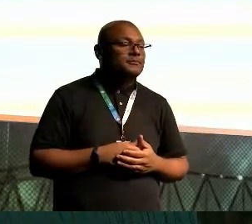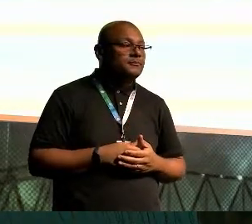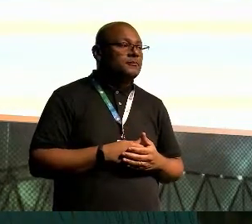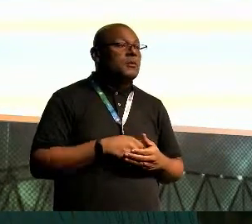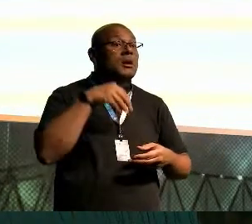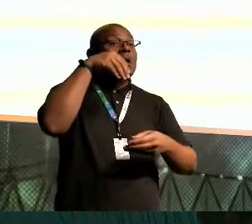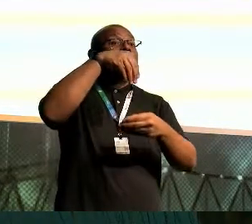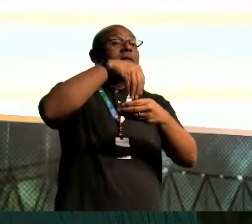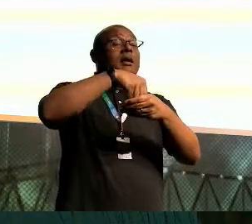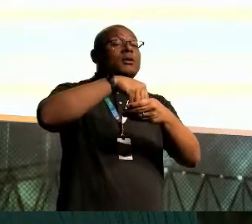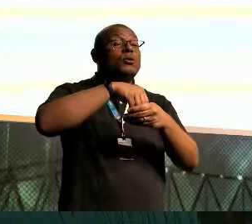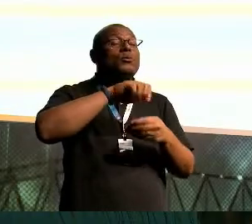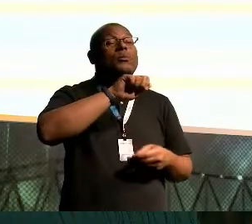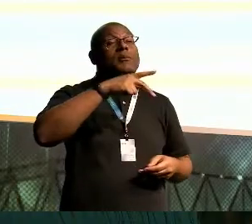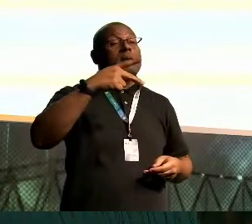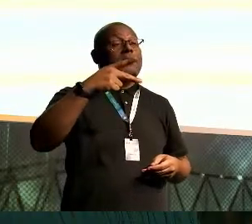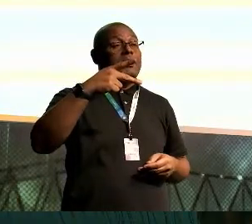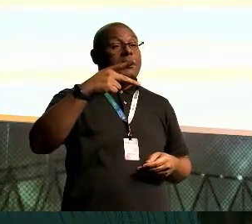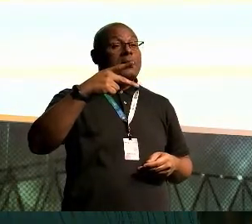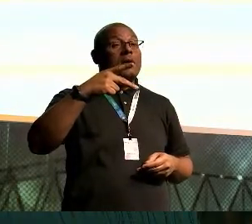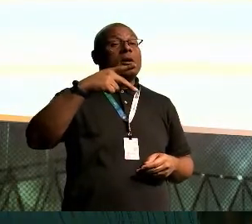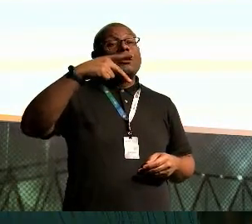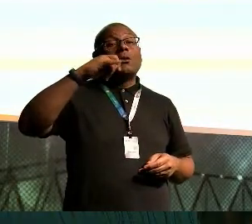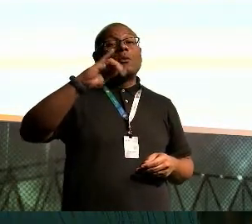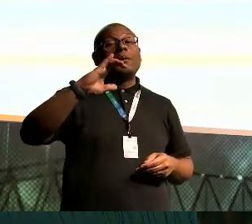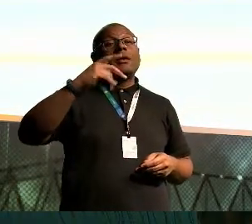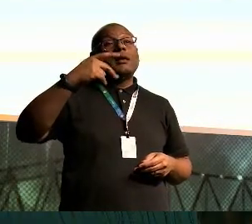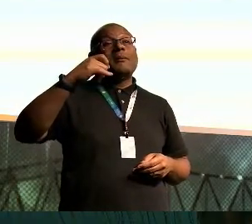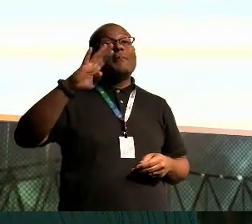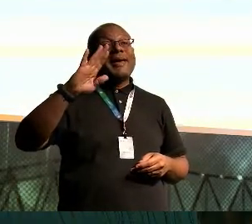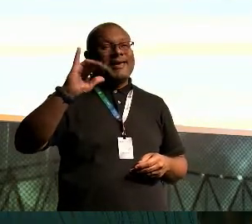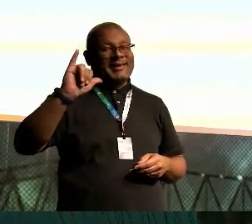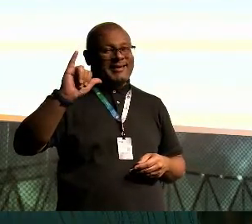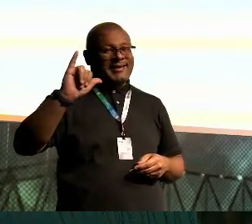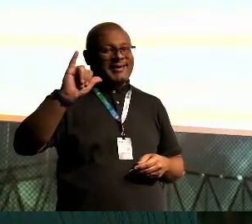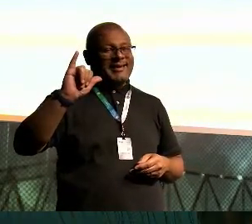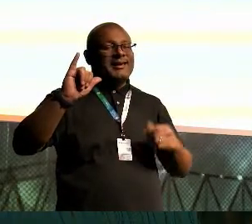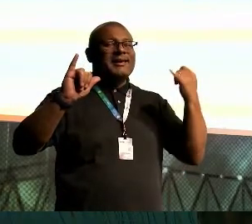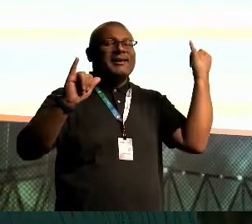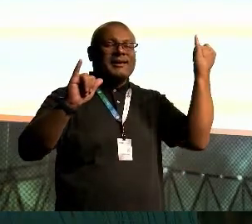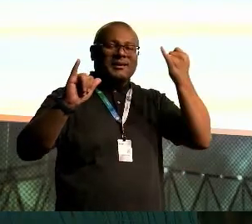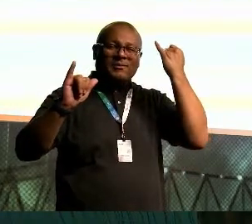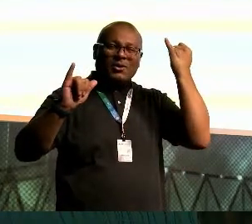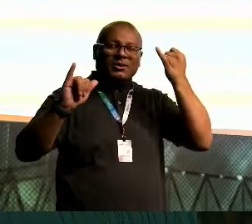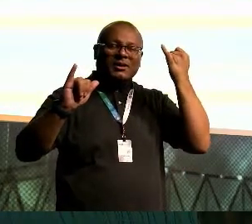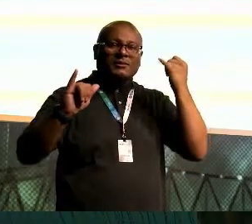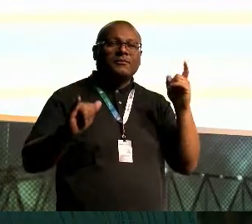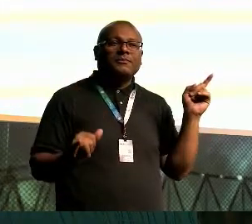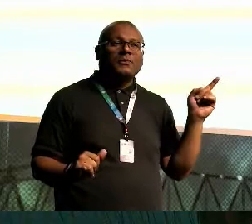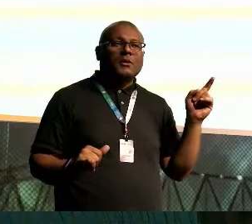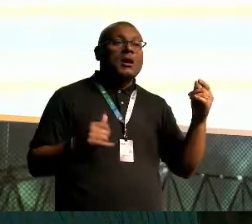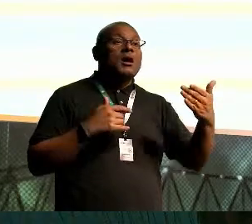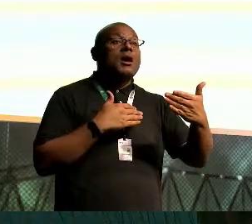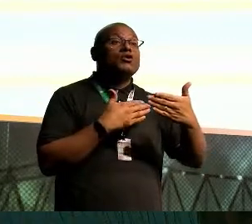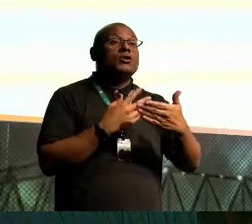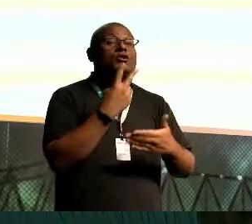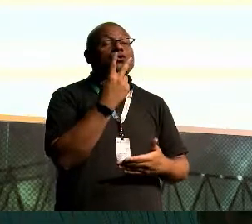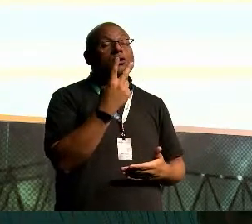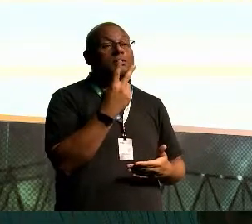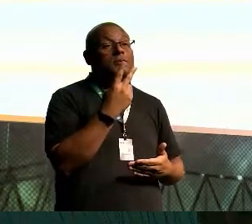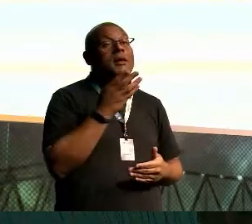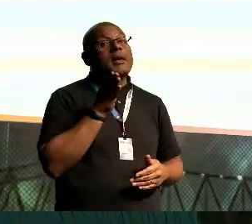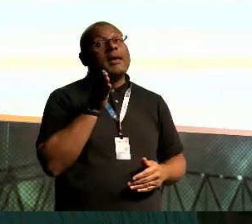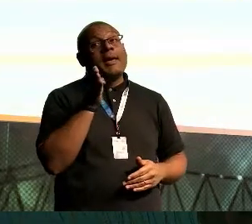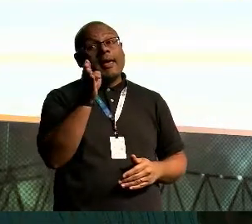ser redirecionado. Vai entrar no PicPay. Aqui um ponto super importante também, pegando no pé nas instituições, é uma jornada de 2 pontas. A